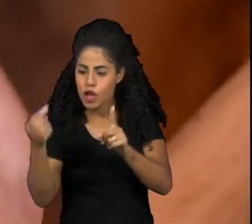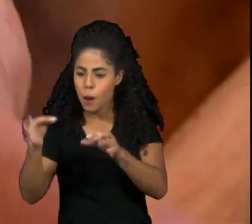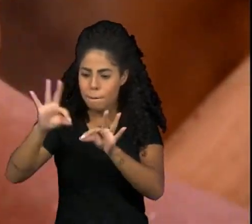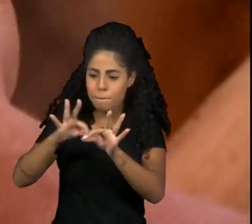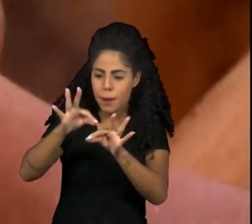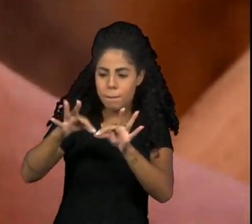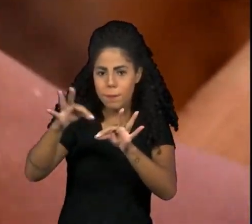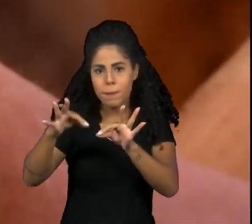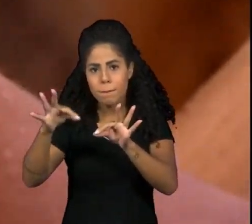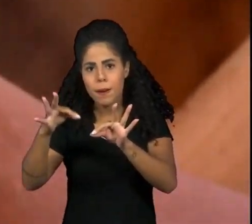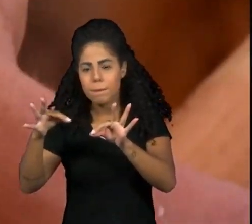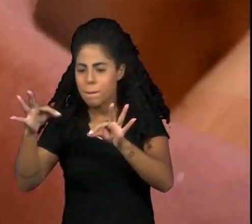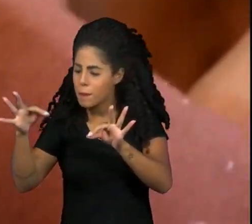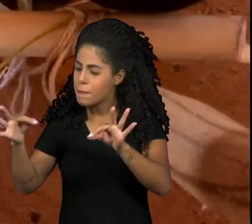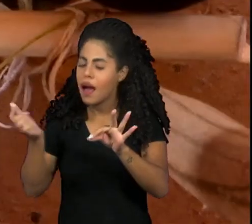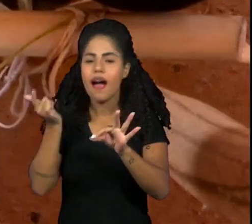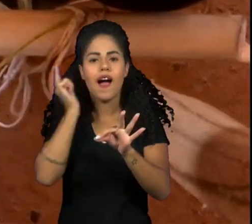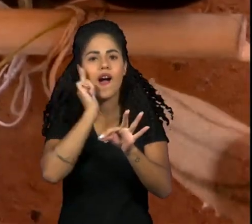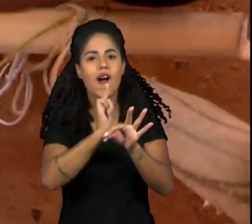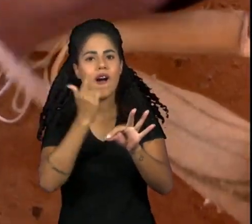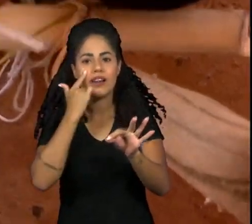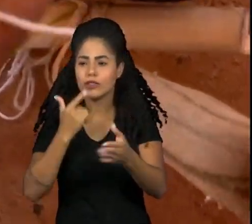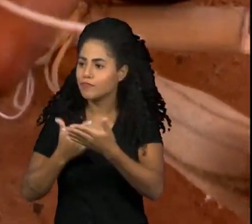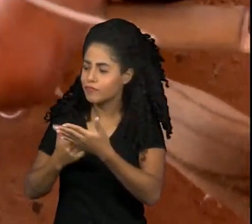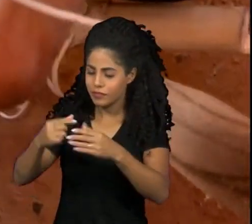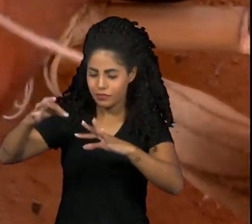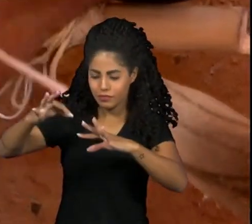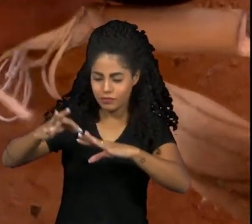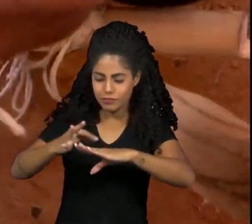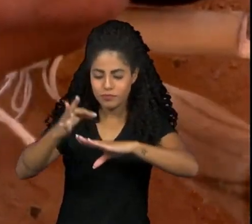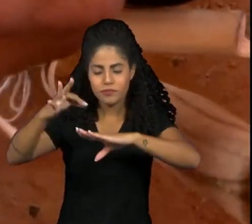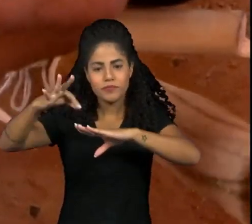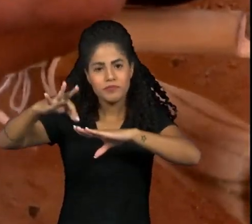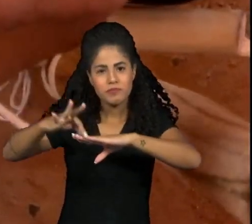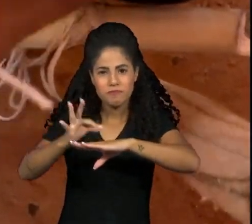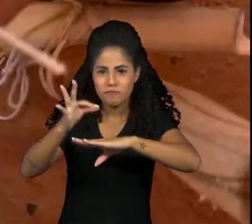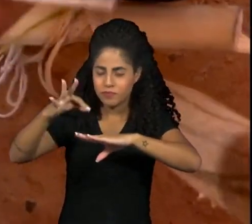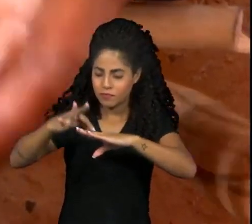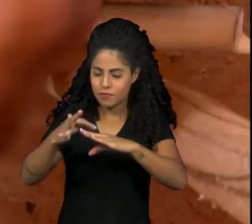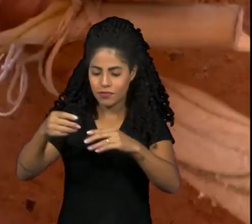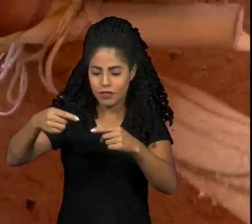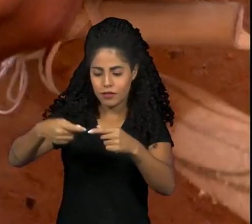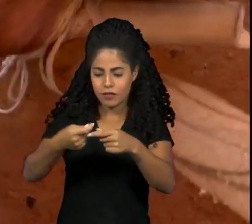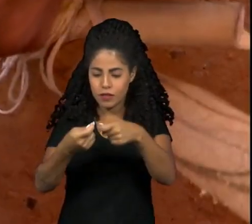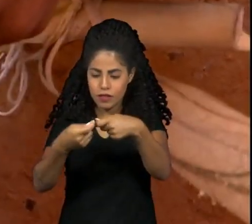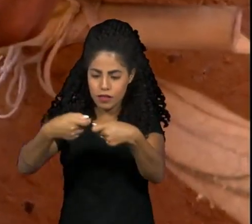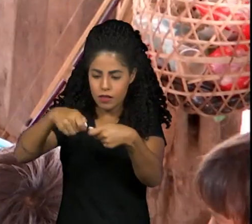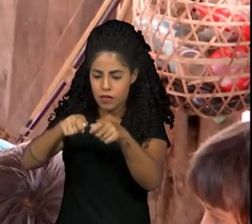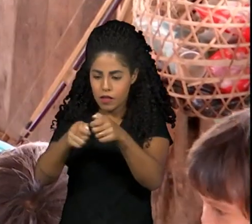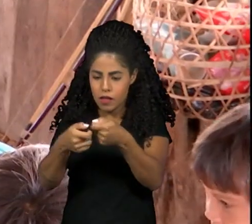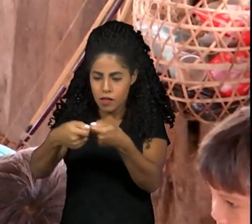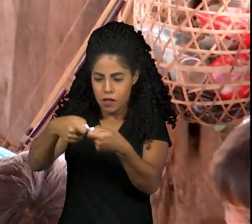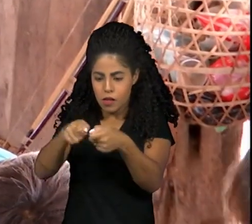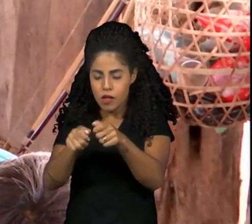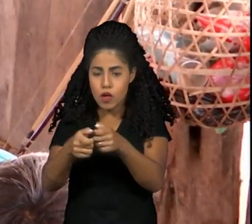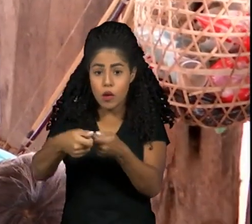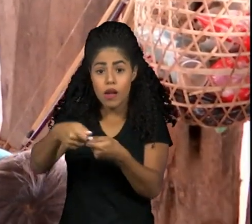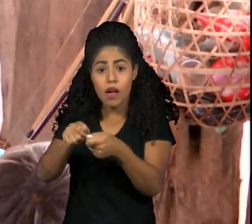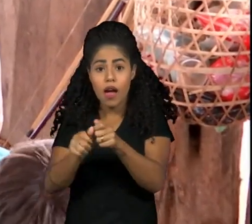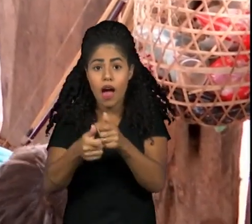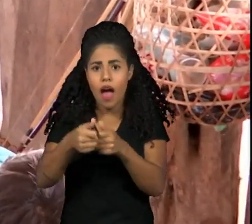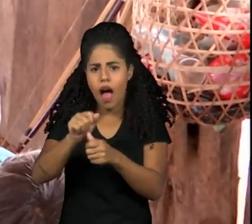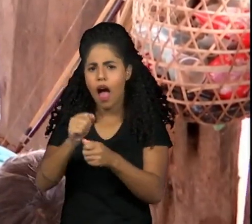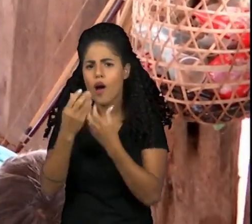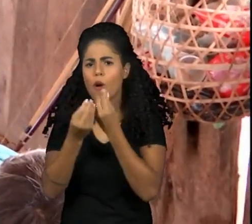exercita a tecelagem. O fio entrelaçado vai emoldurar as penas. A base